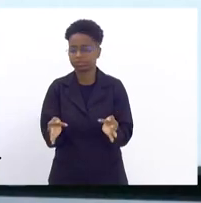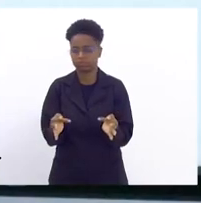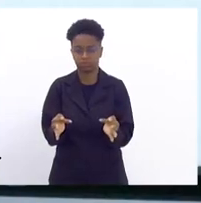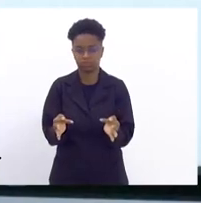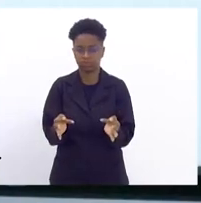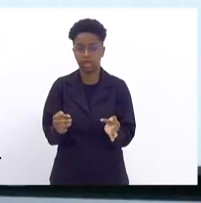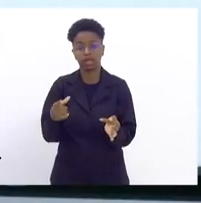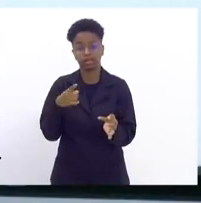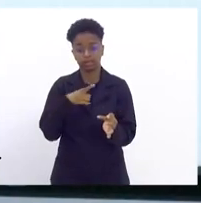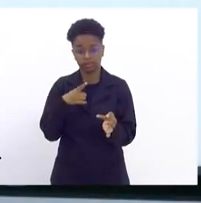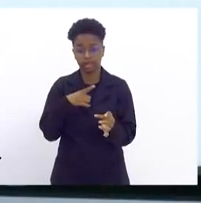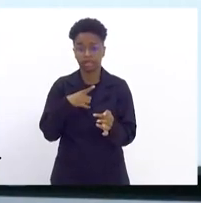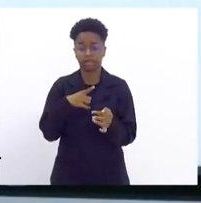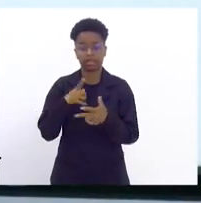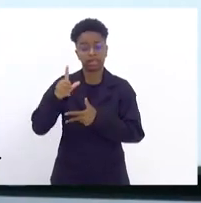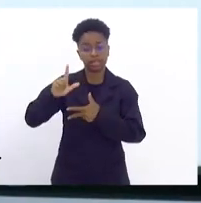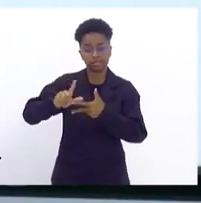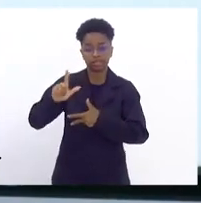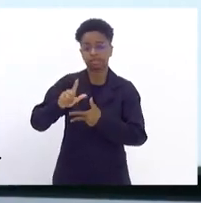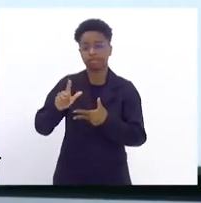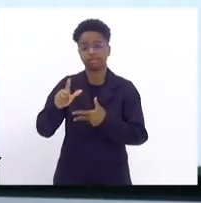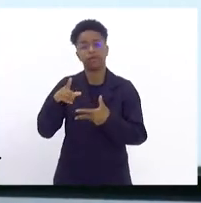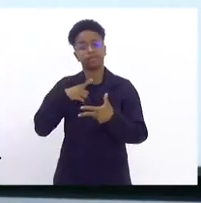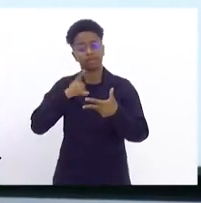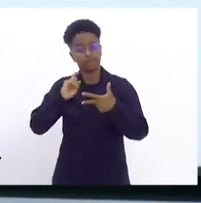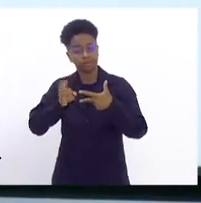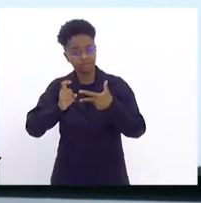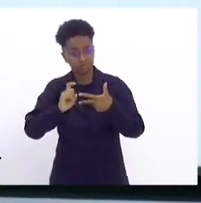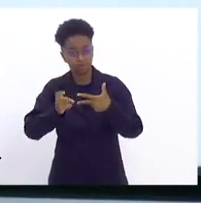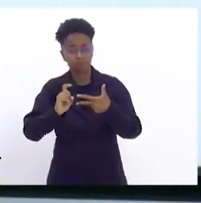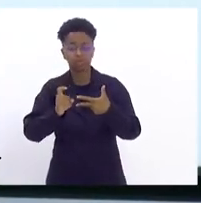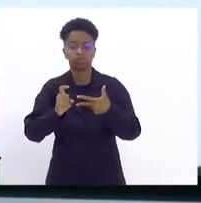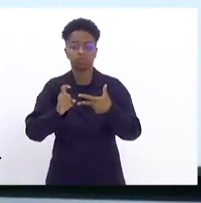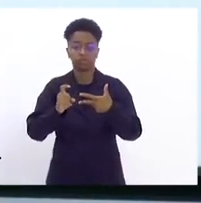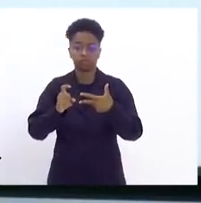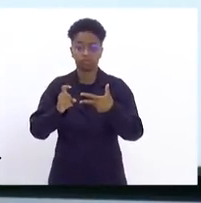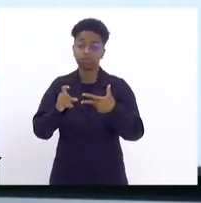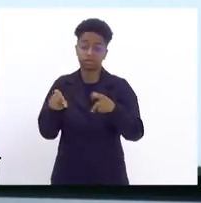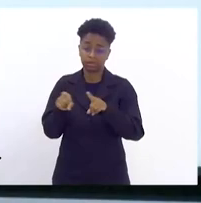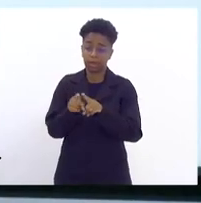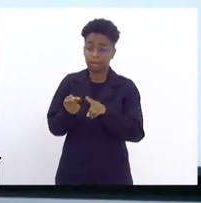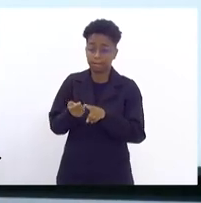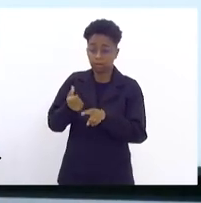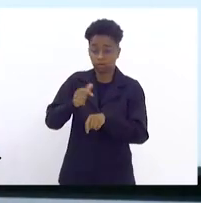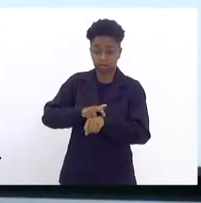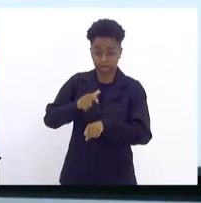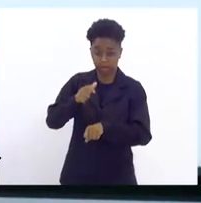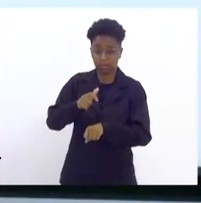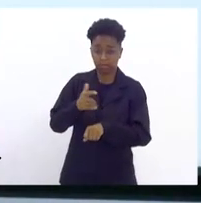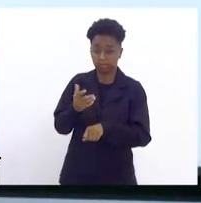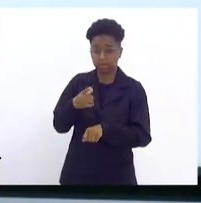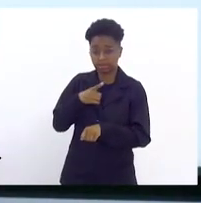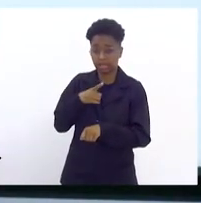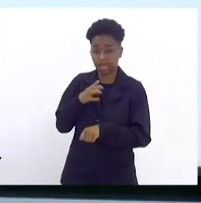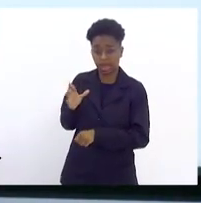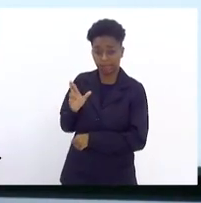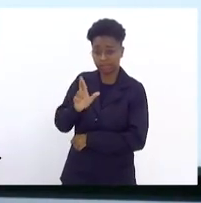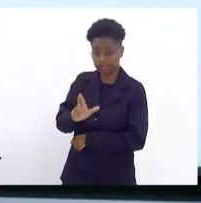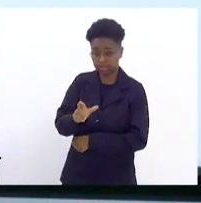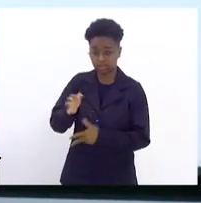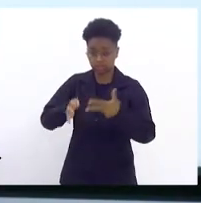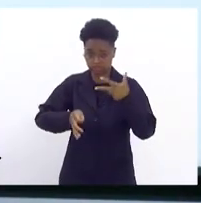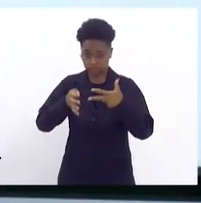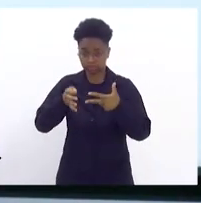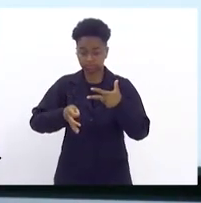temos aqui o poder legislativo O Poder Executivo e até pouco tempo tínhamos o poder uma representante aqui do Poder Judiciário